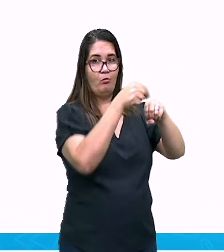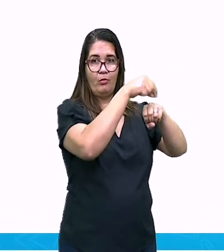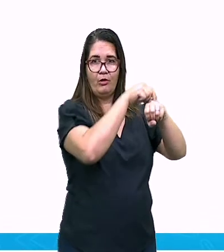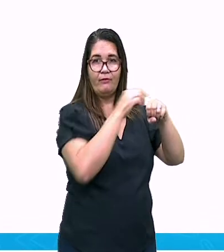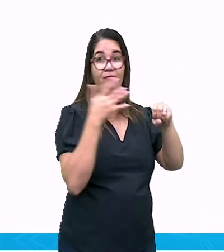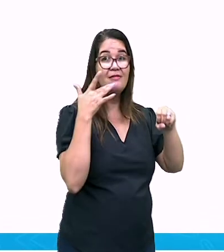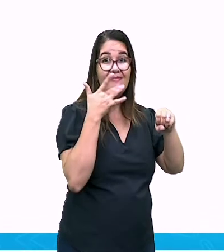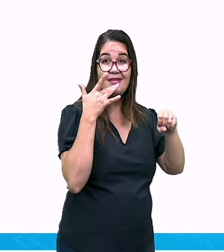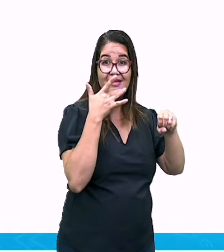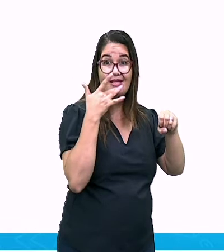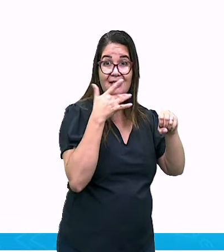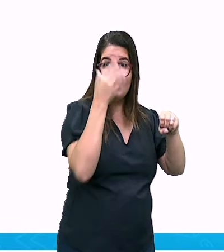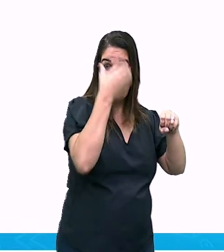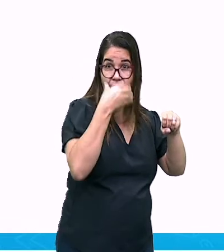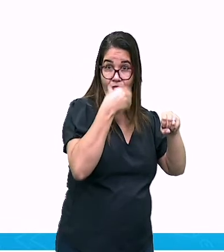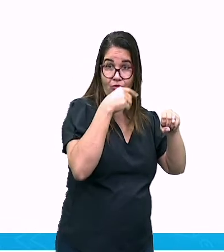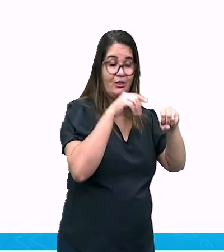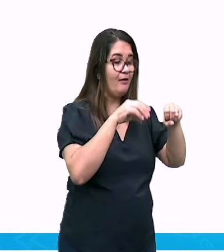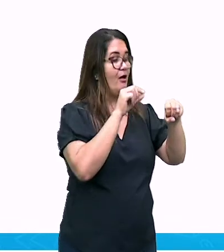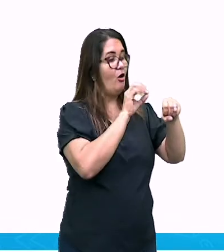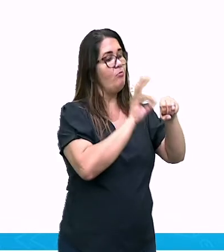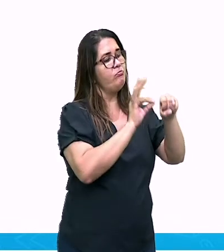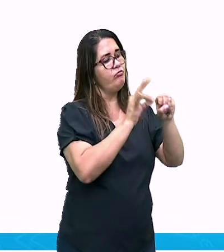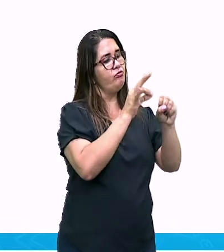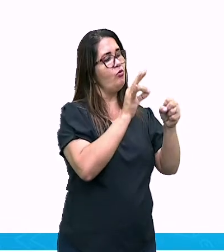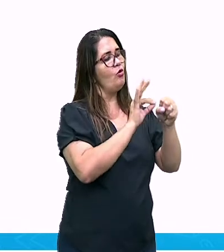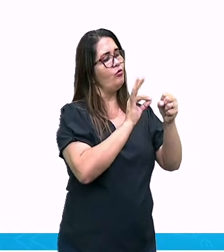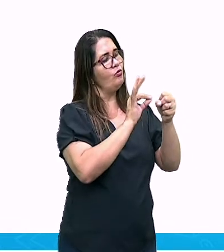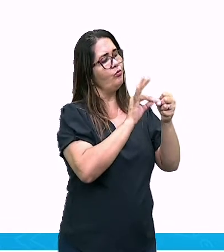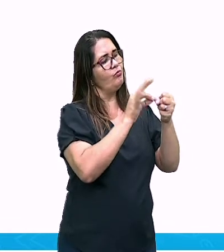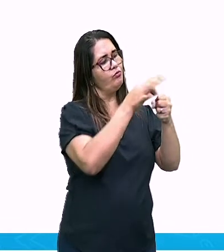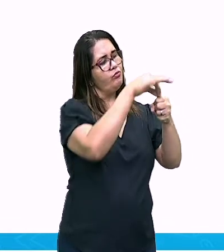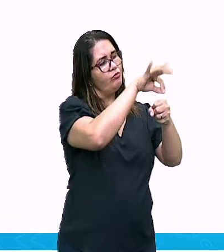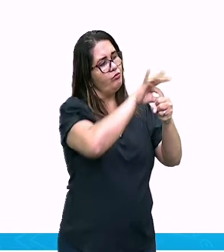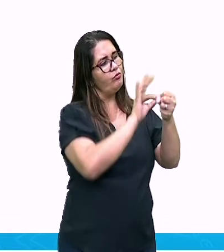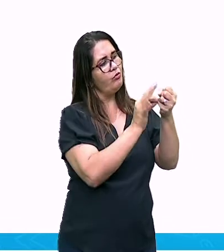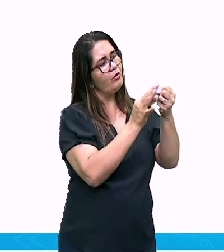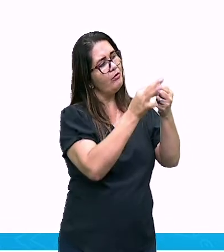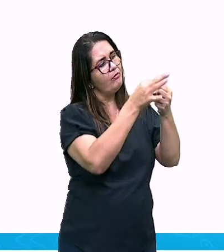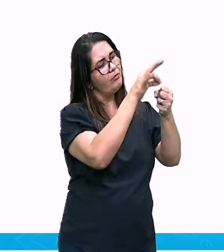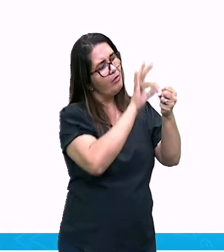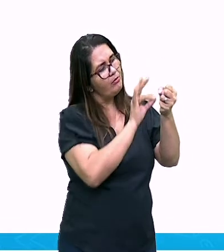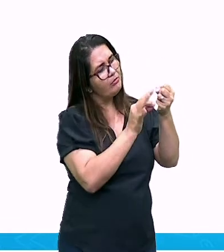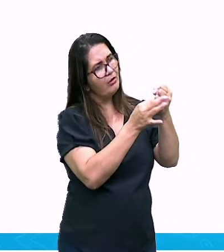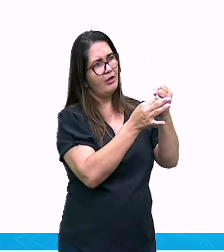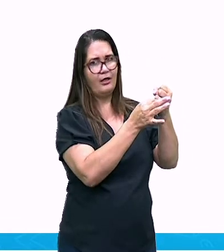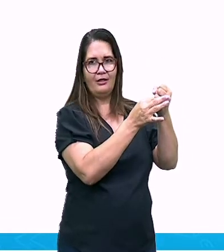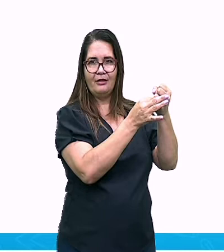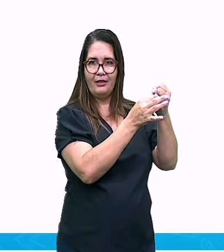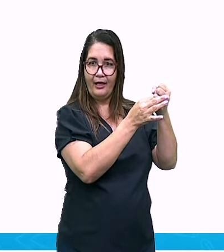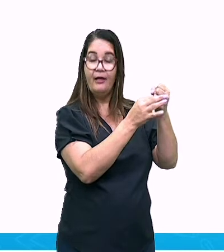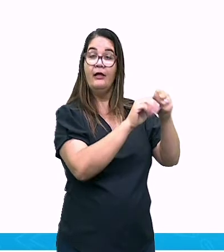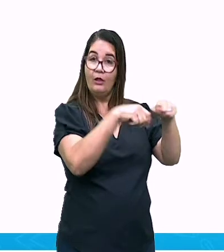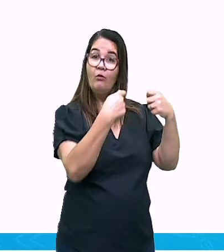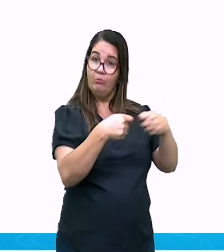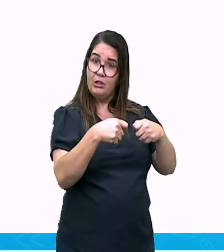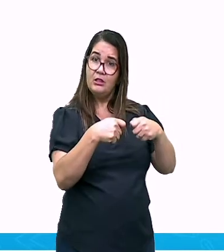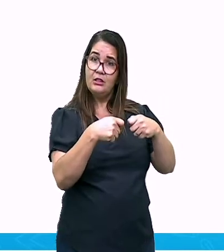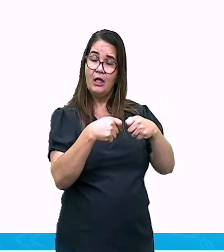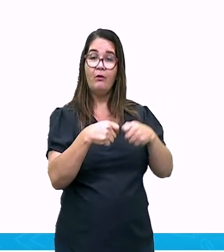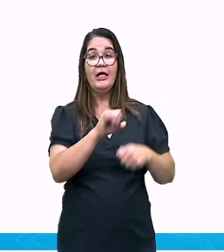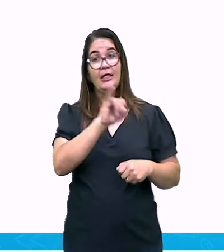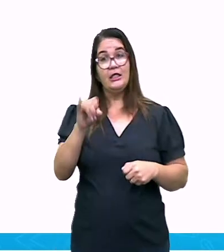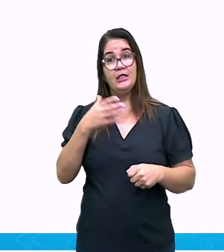parte o natural. Então nós precisamos daquelas pessoas que plantam, que cultivam ali e que colhem